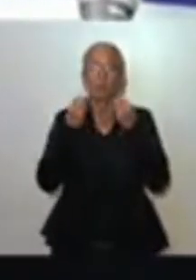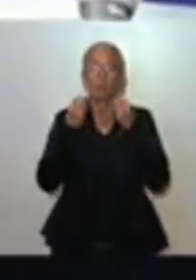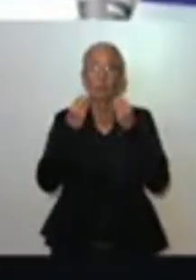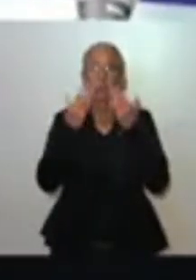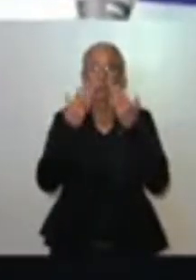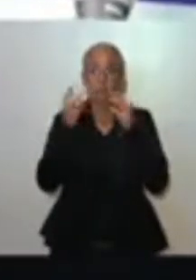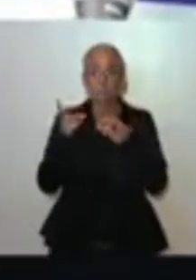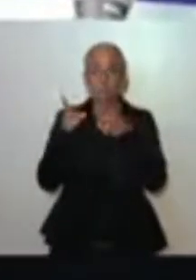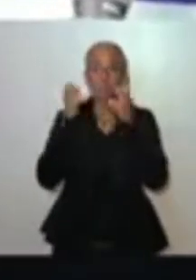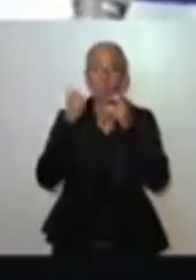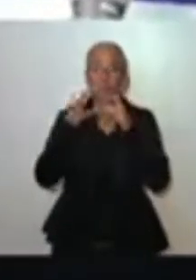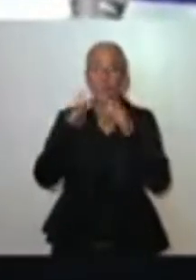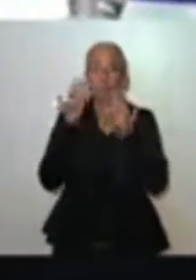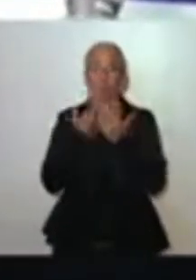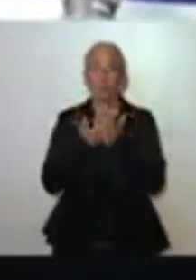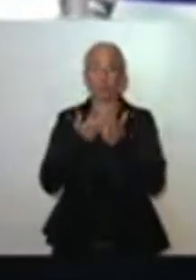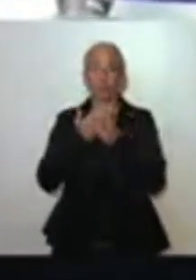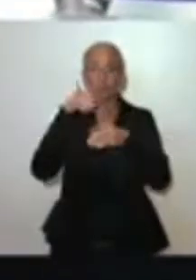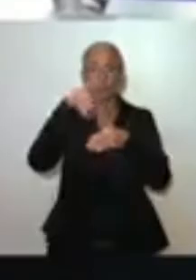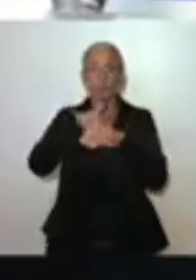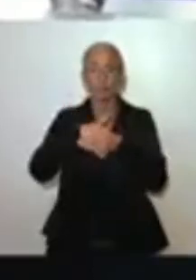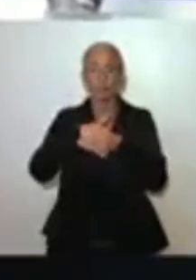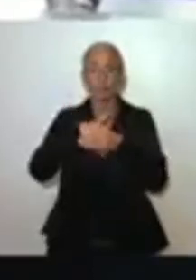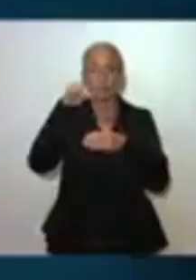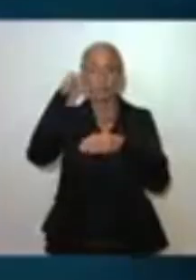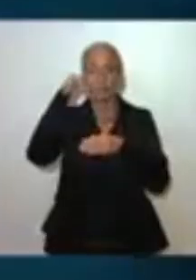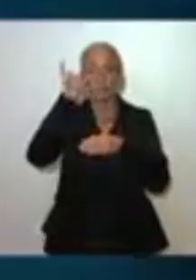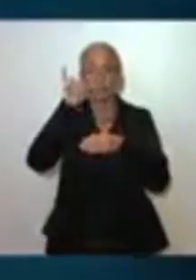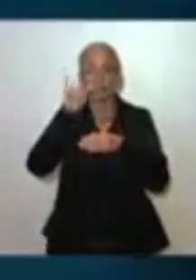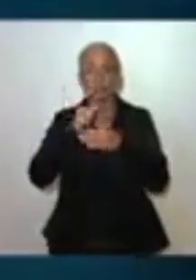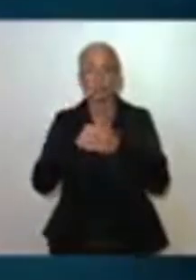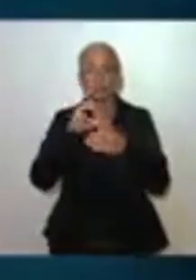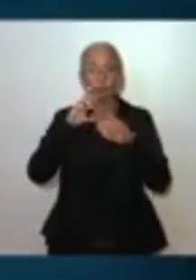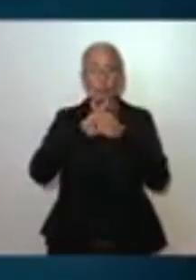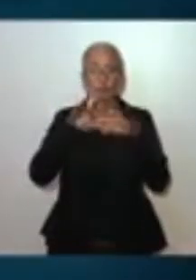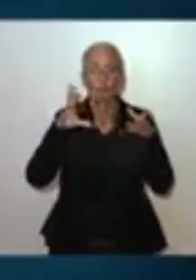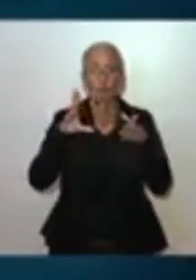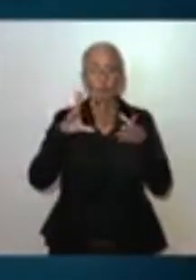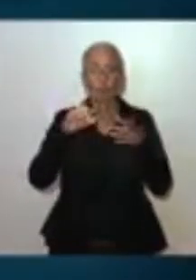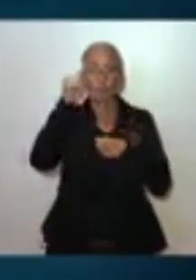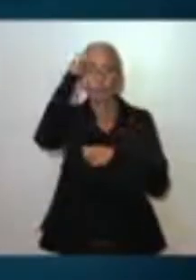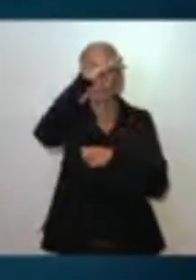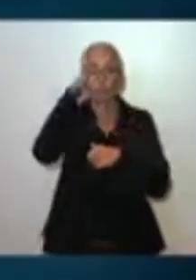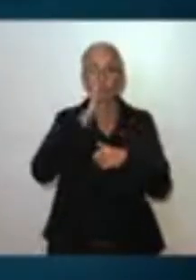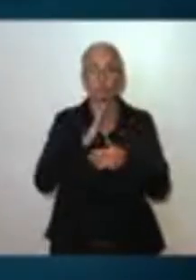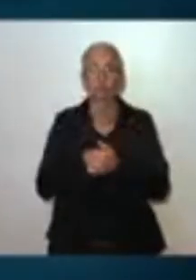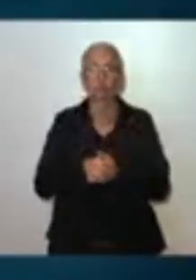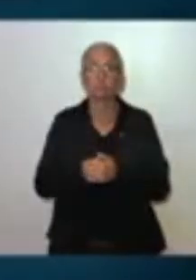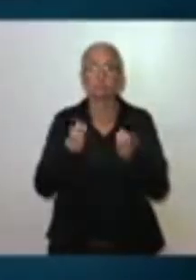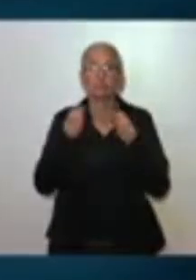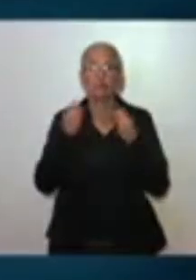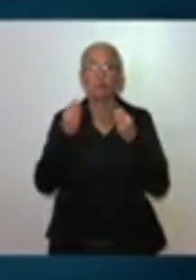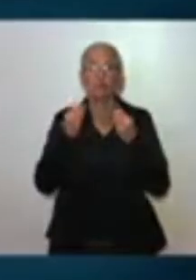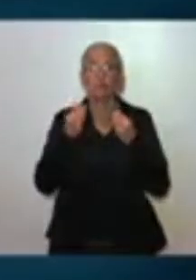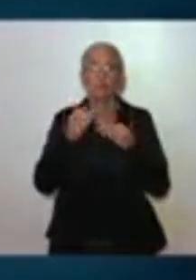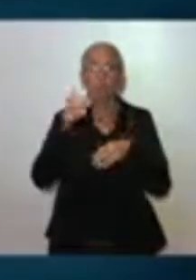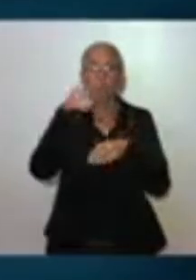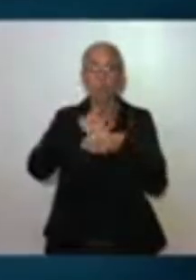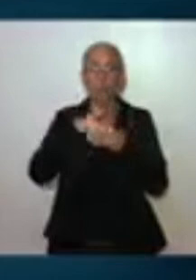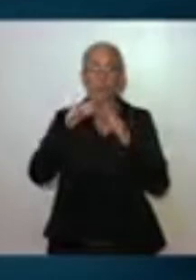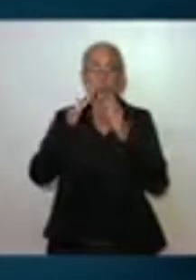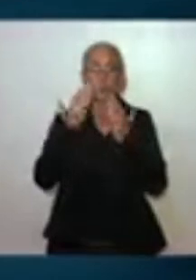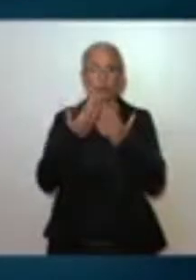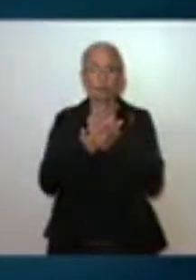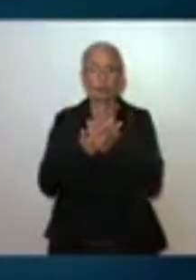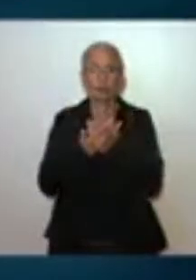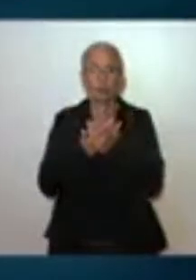o papel das escolas nas eleições em defesa da Democracia brasileira como Silver Ministro papel das escolas nas eleições